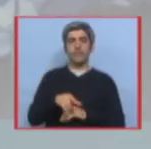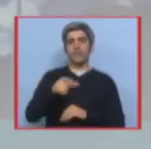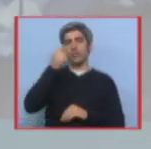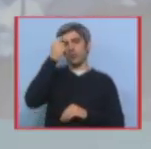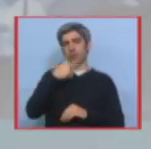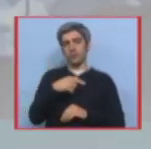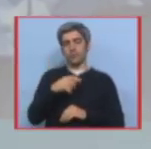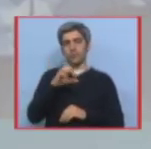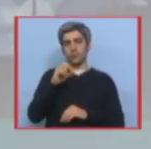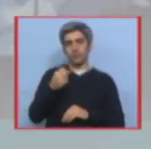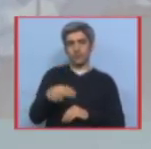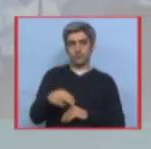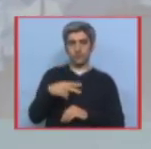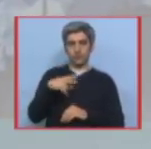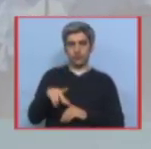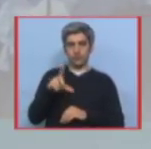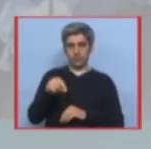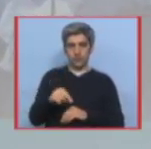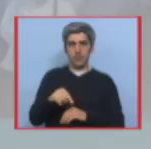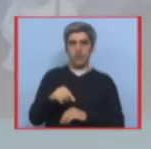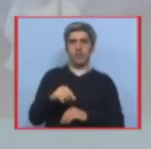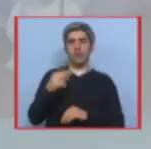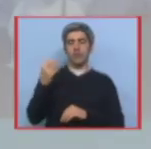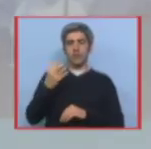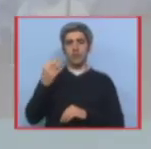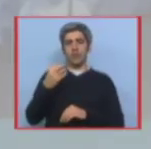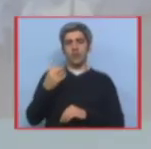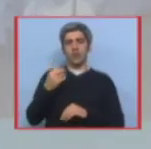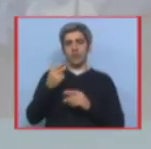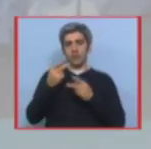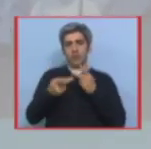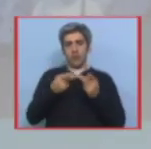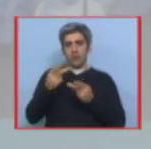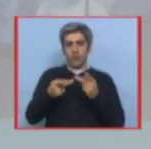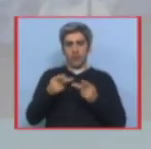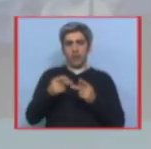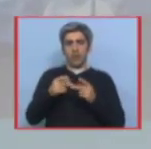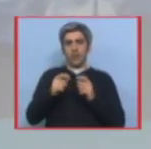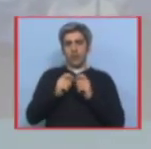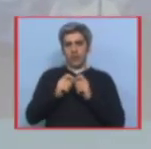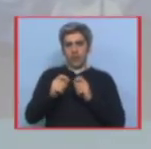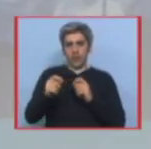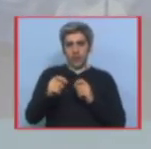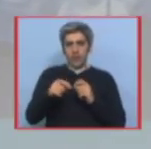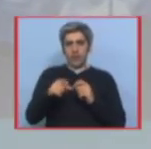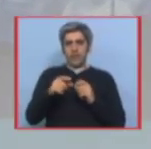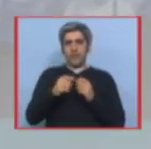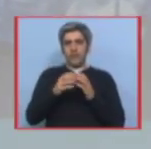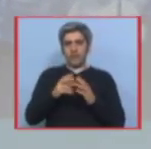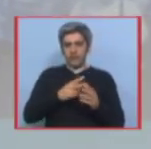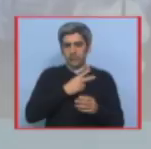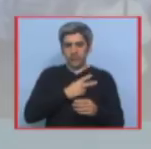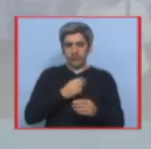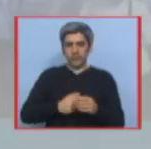a história de 8 séculos também em português, que foi analisado numas jornadas de estudo na Universidade